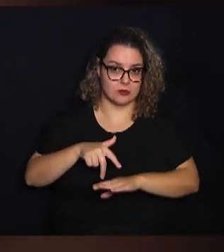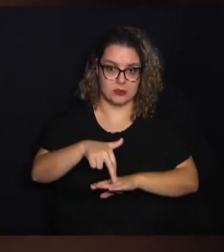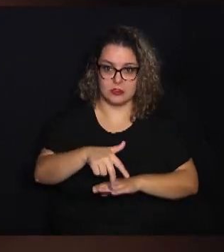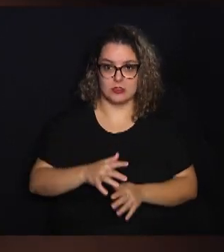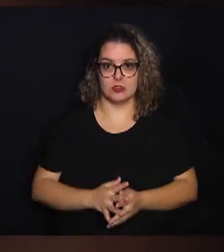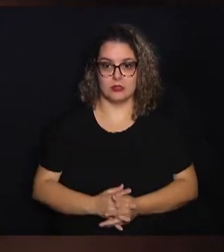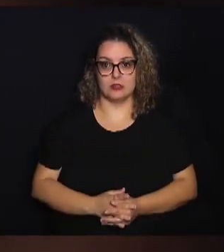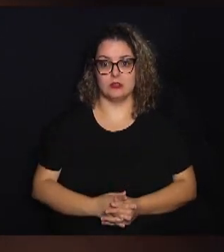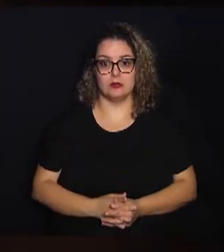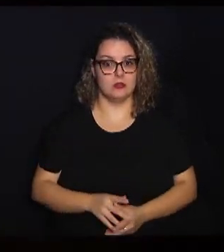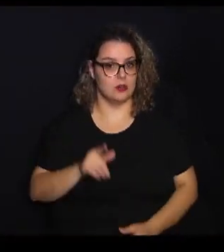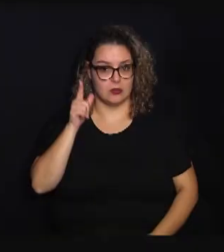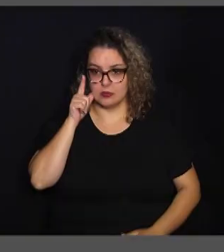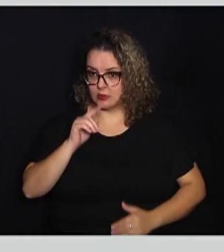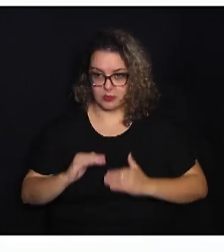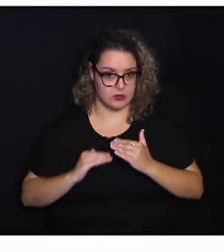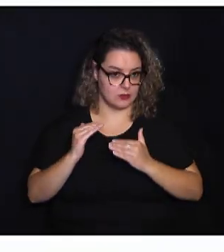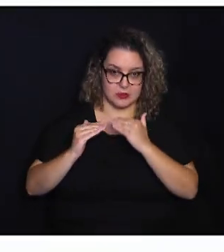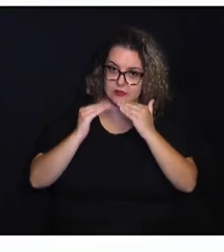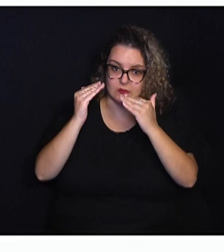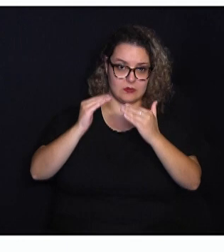não ia conseguir me desenvolver.